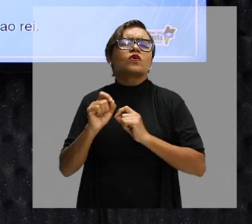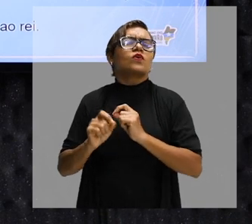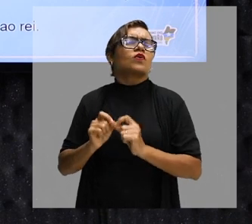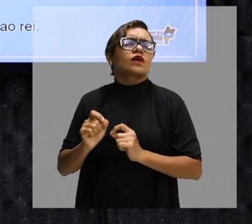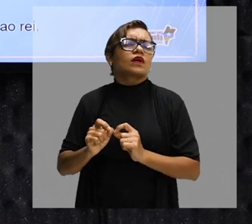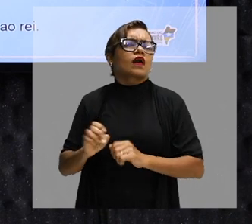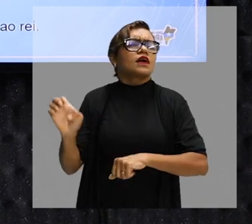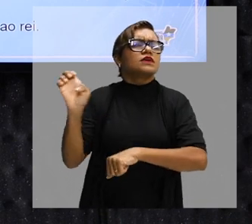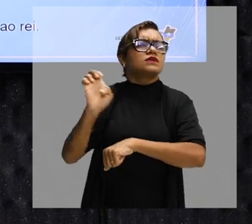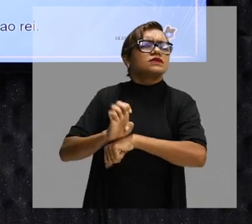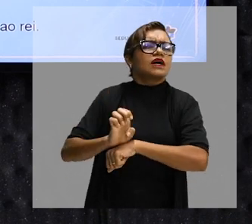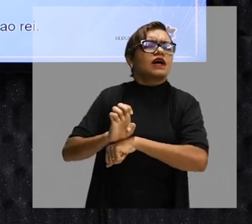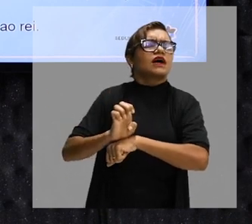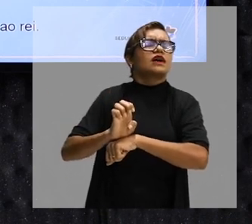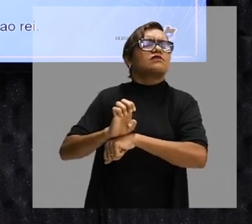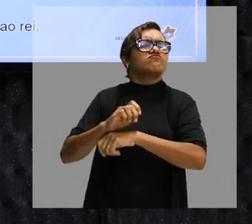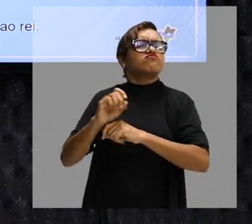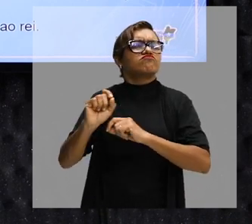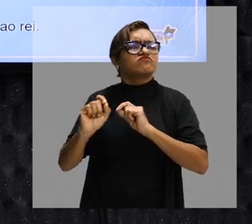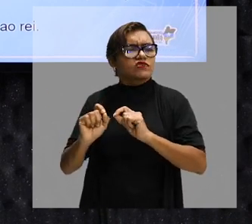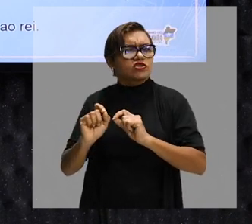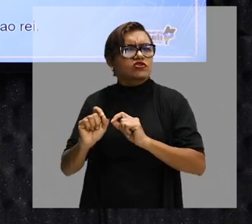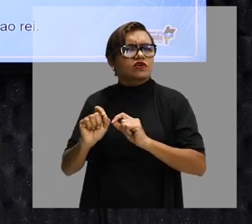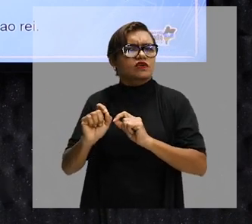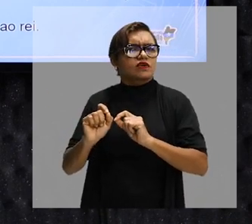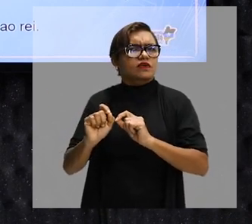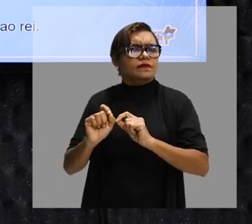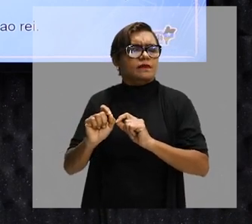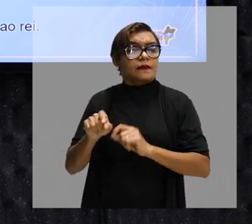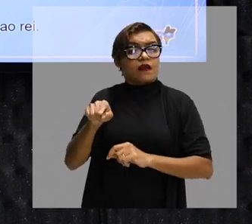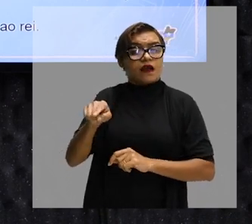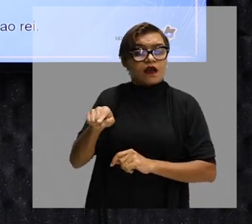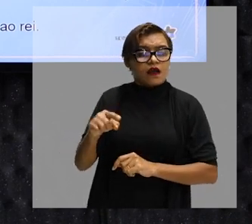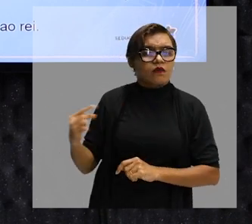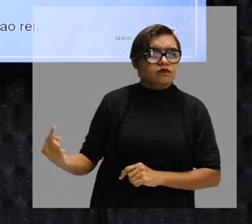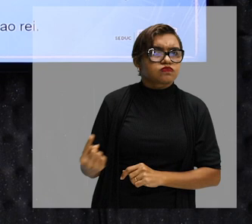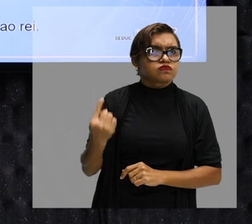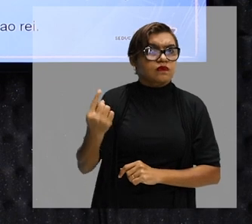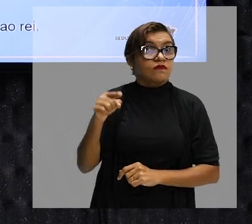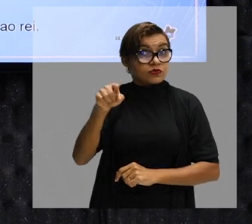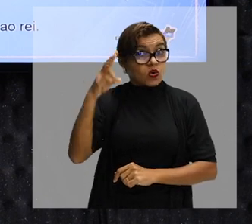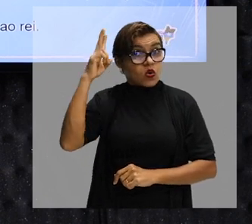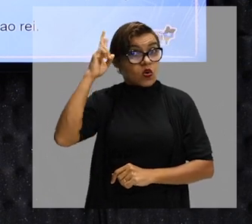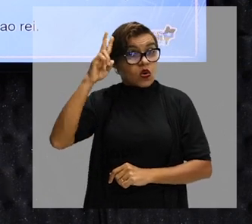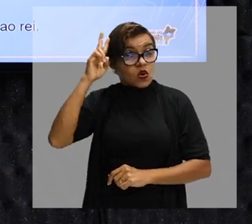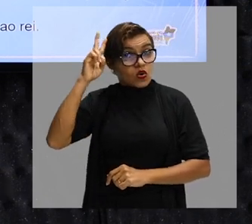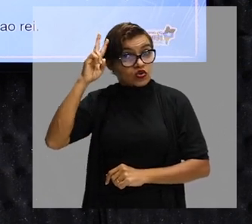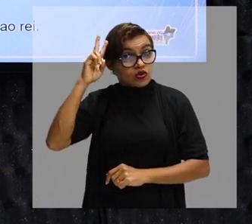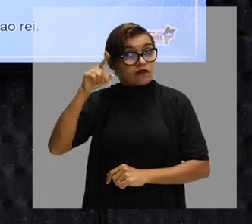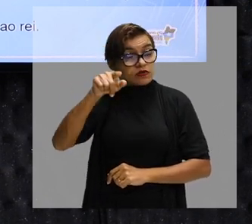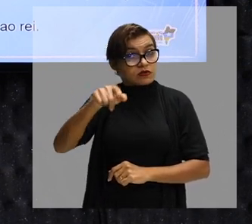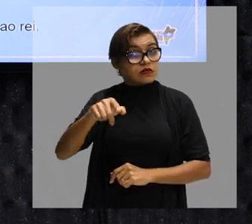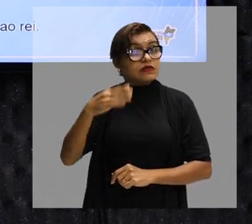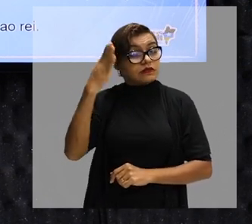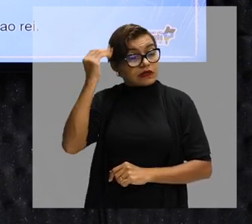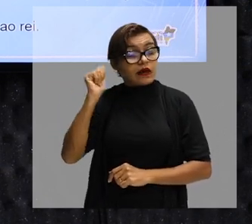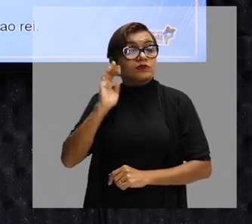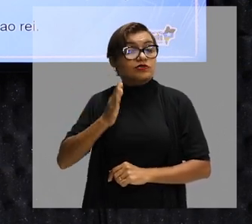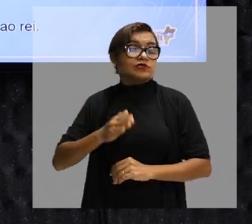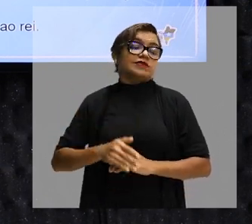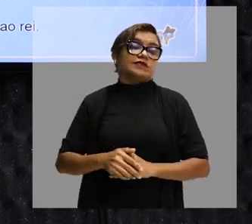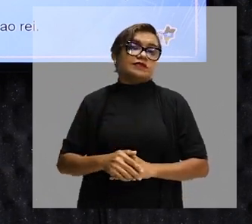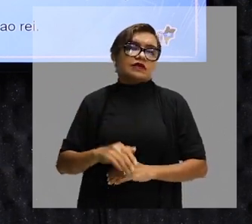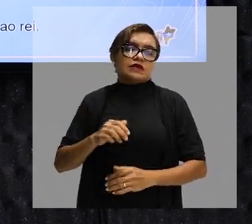questão de Estado monárquico, poder ilimitado ao rei, porque isso aqui é um absolutismo, você conhece muito bem isso na história. Então, veja só,